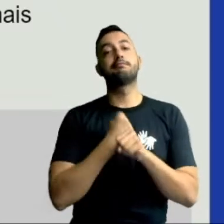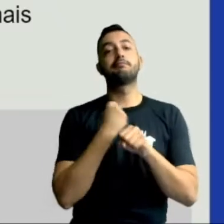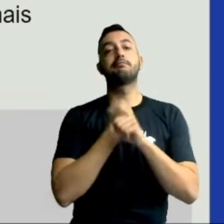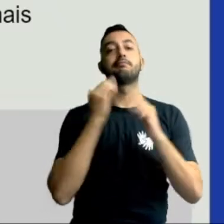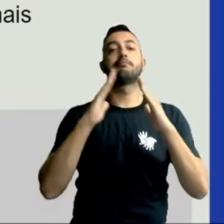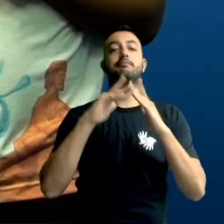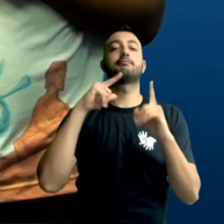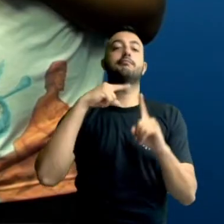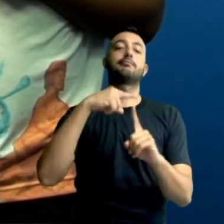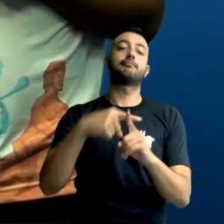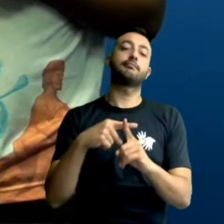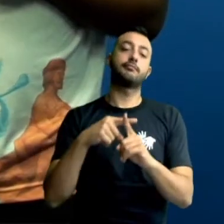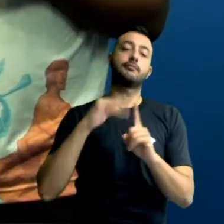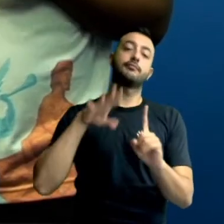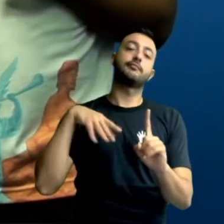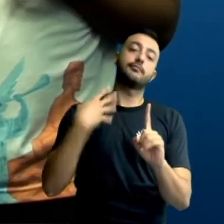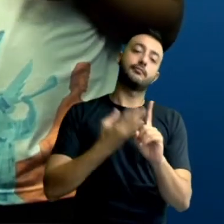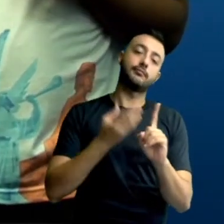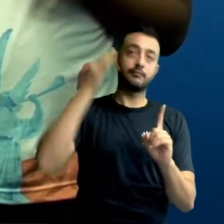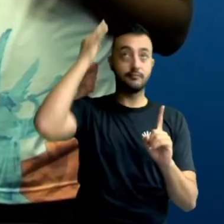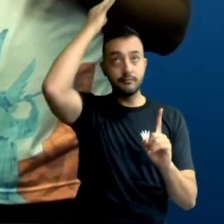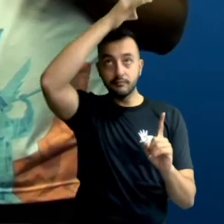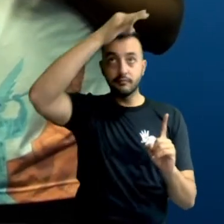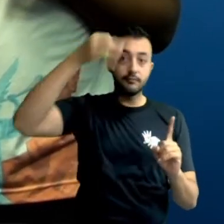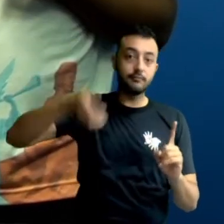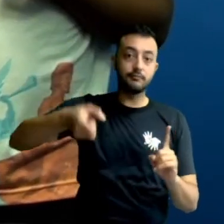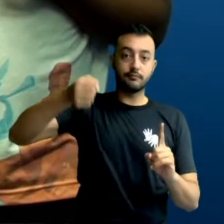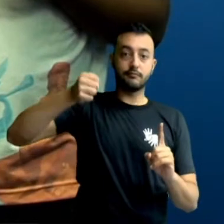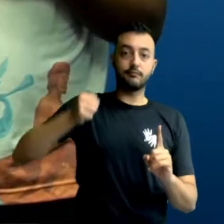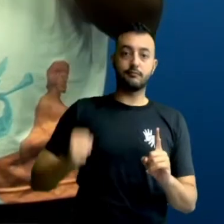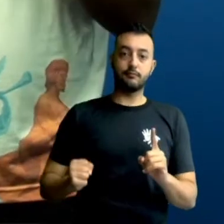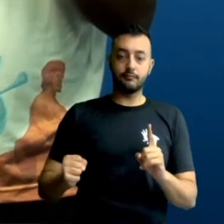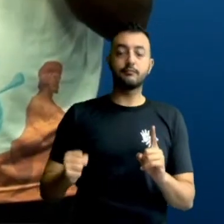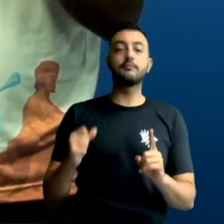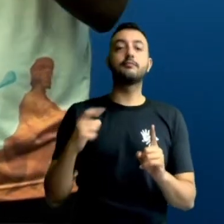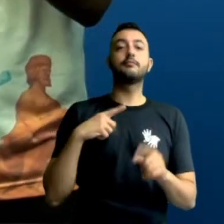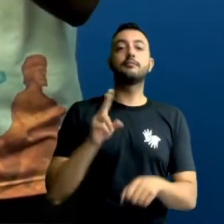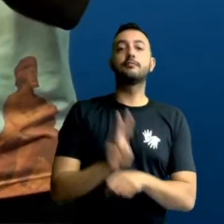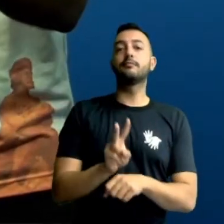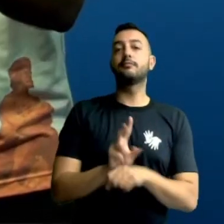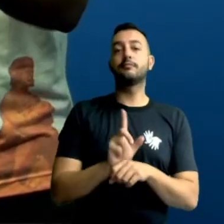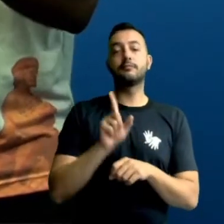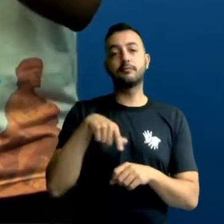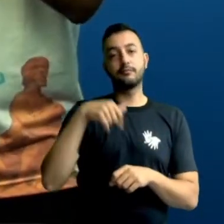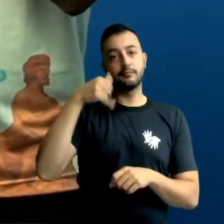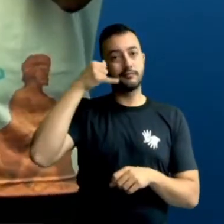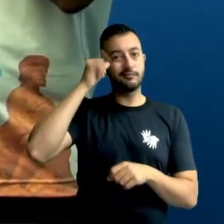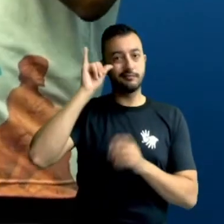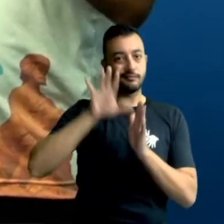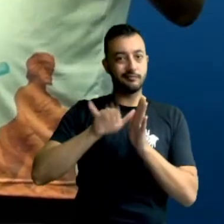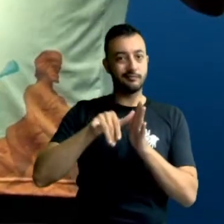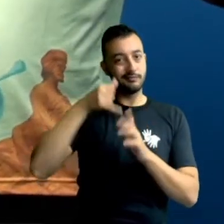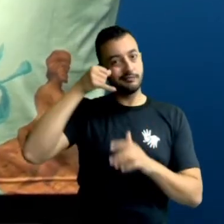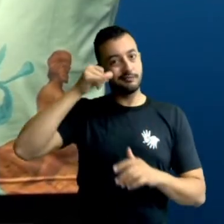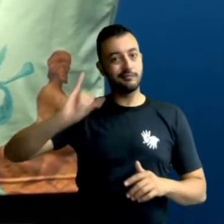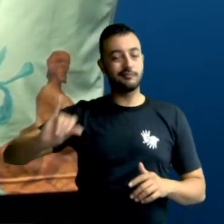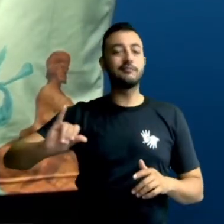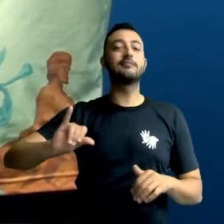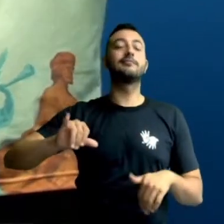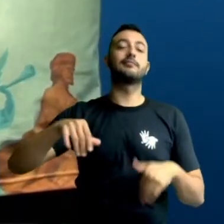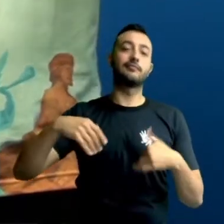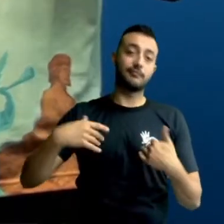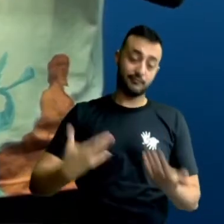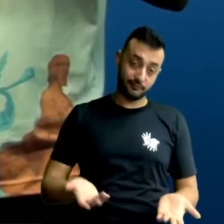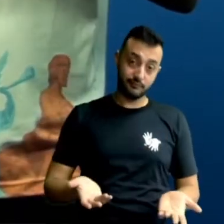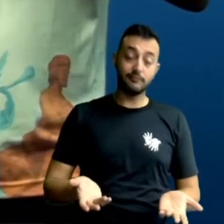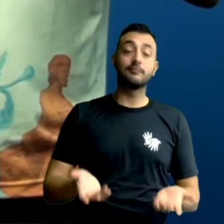em homenagem a Santo Antão, que é patrono, né, contra o furto de gado. E como ele tinha uma